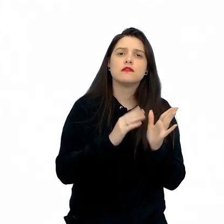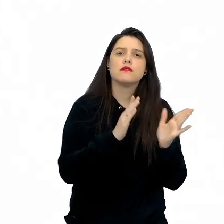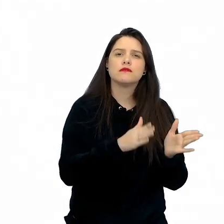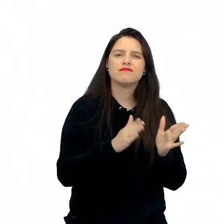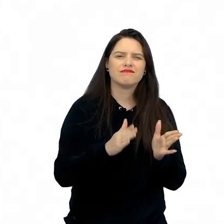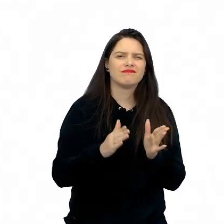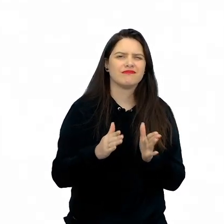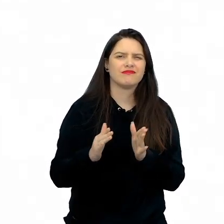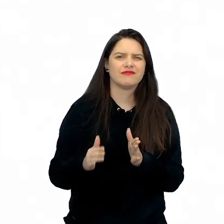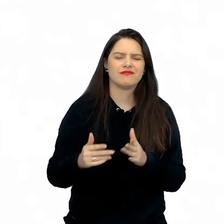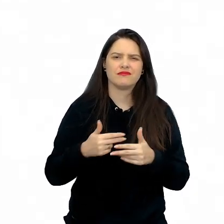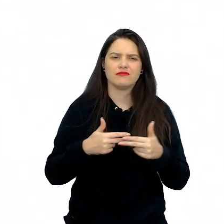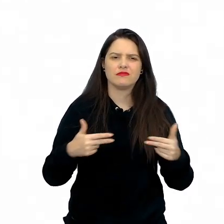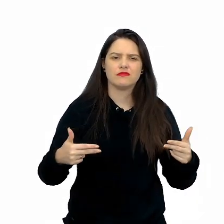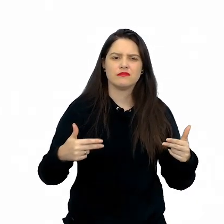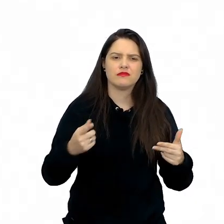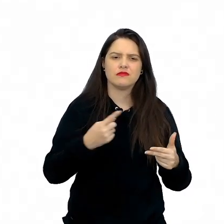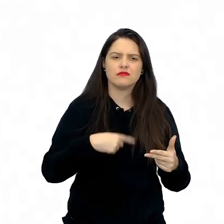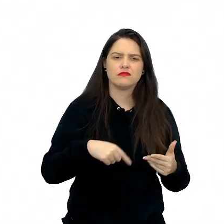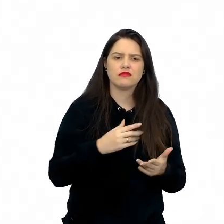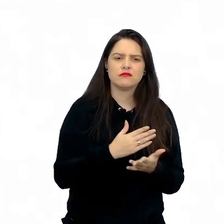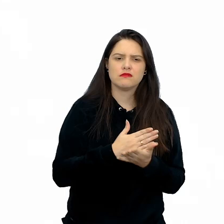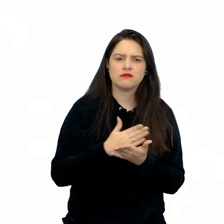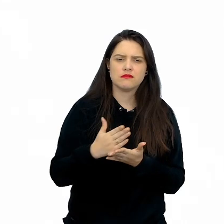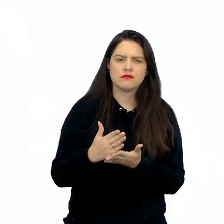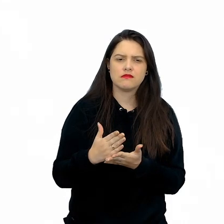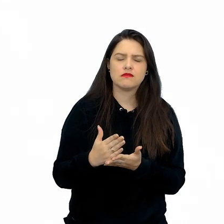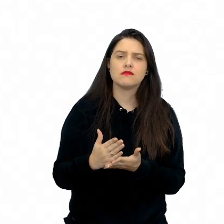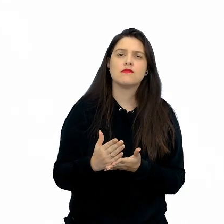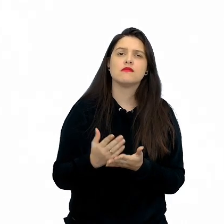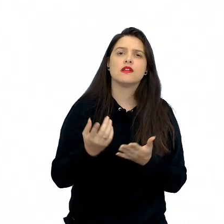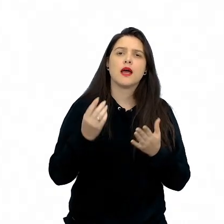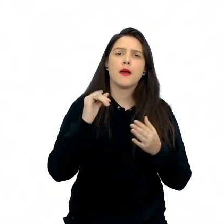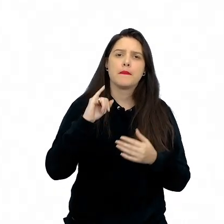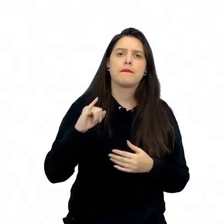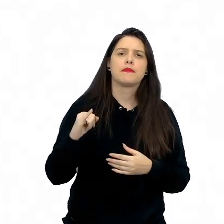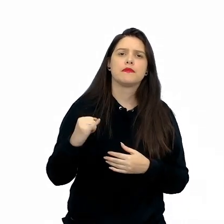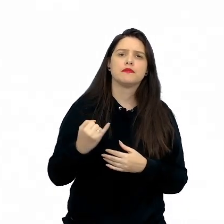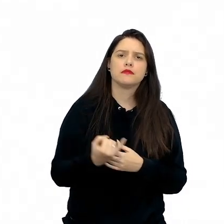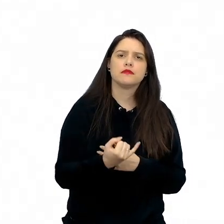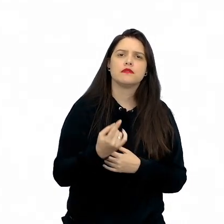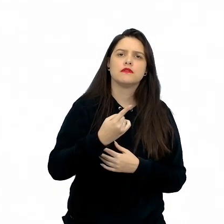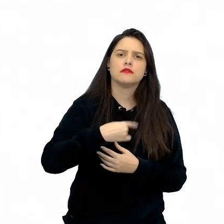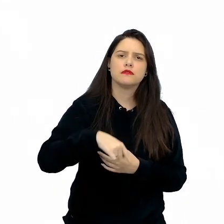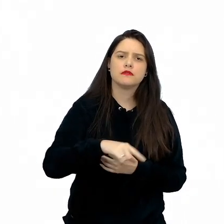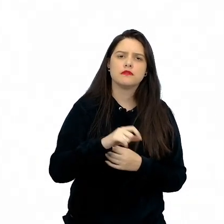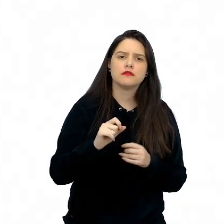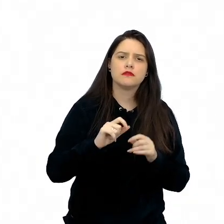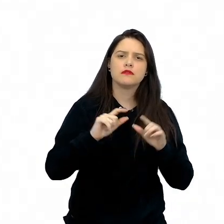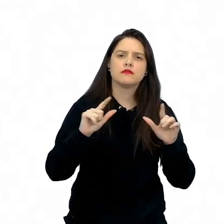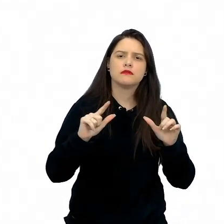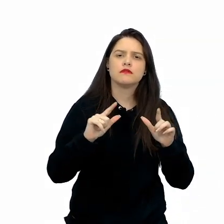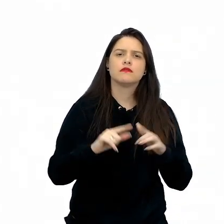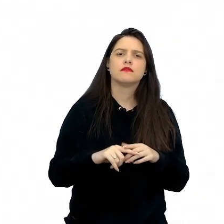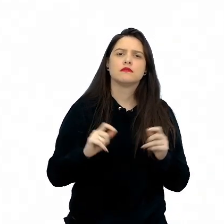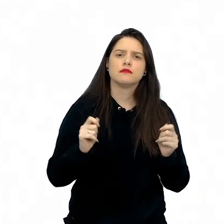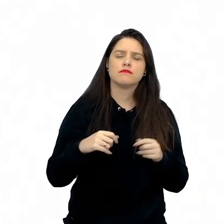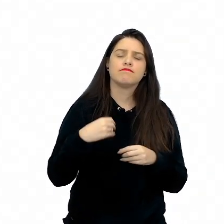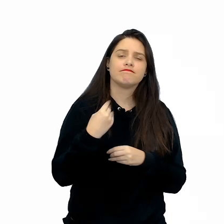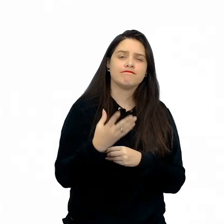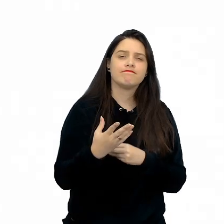falar, realmente, eu olhei mesmo, olhei lá no caderno, está complicado. Então, é um horário coletivo, mas dá